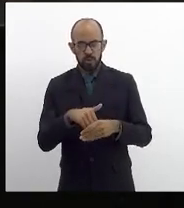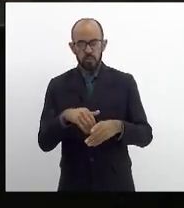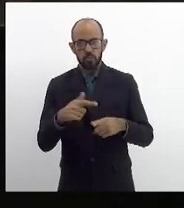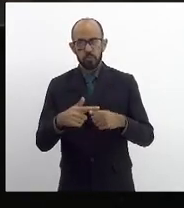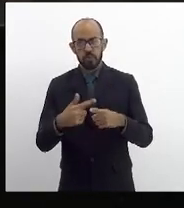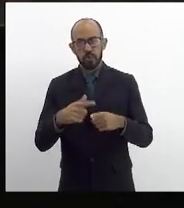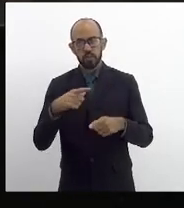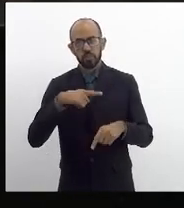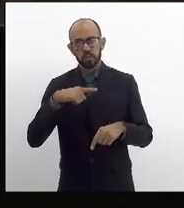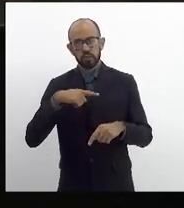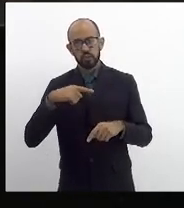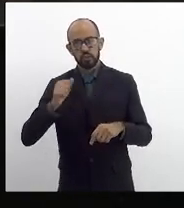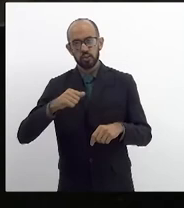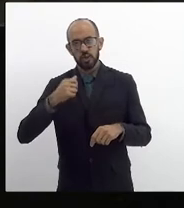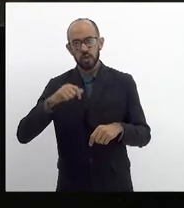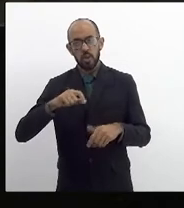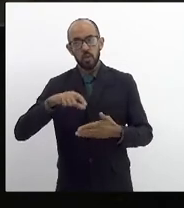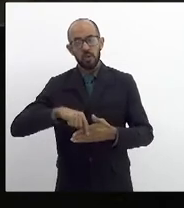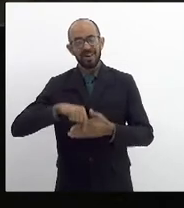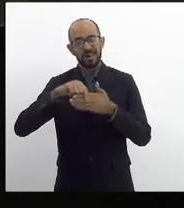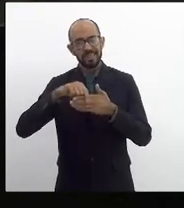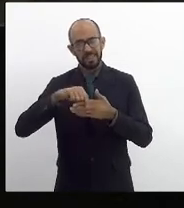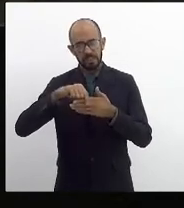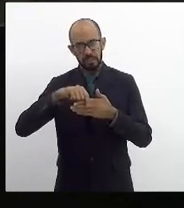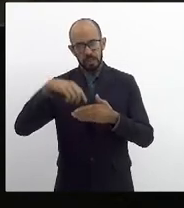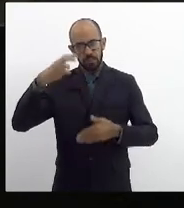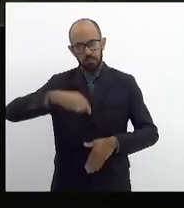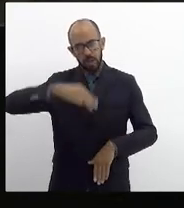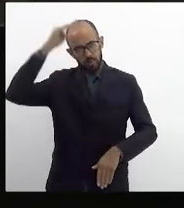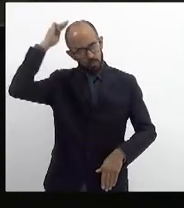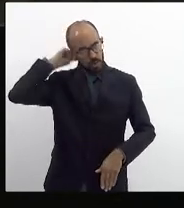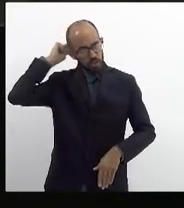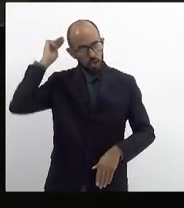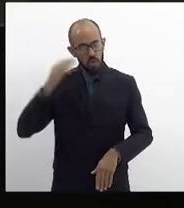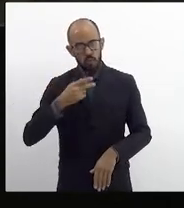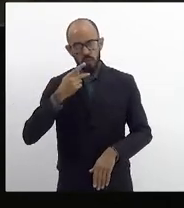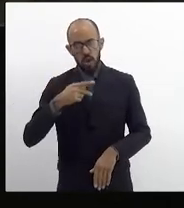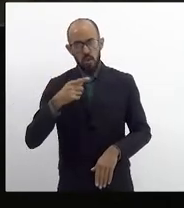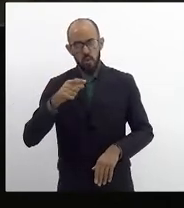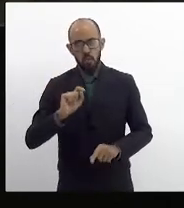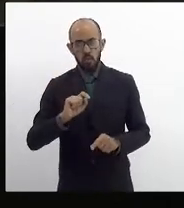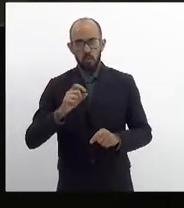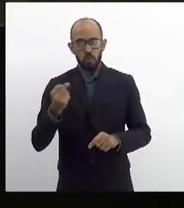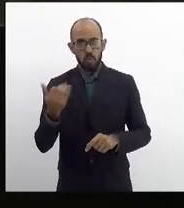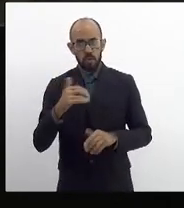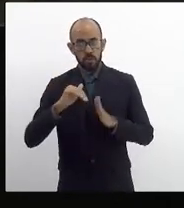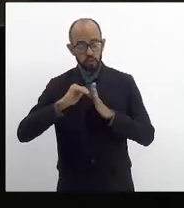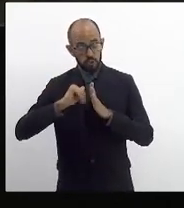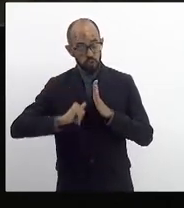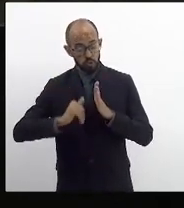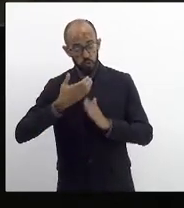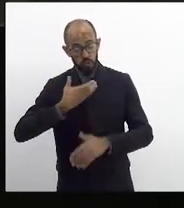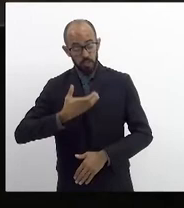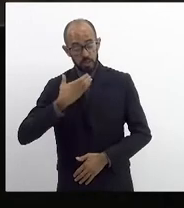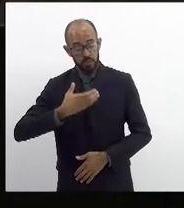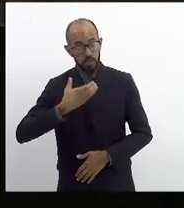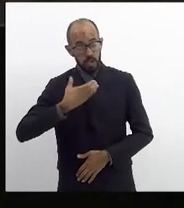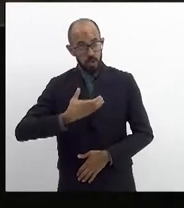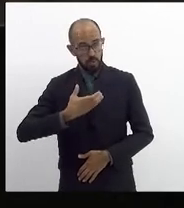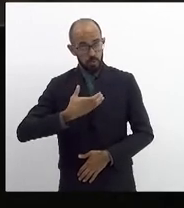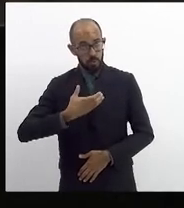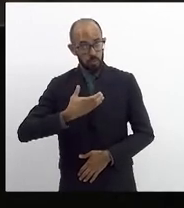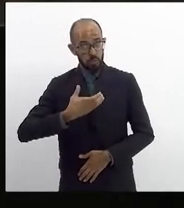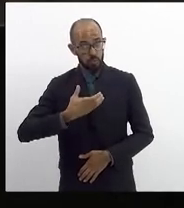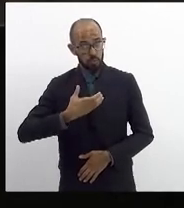fala do líder do governo Deputado Márcio Pacheco quando retiramos em dezembro na